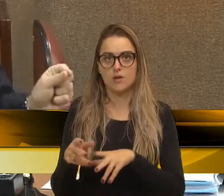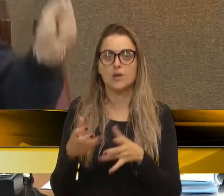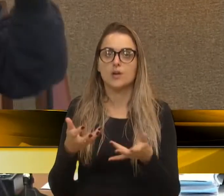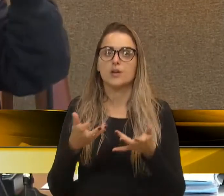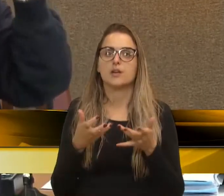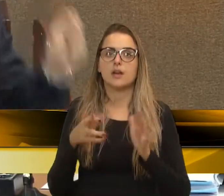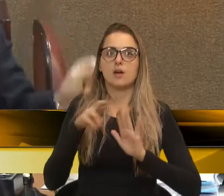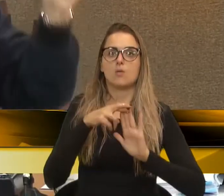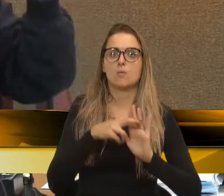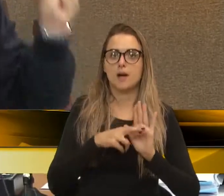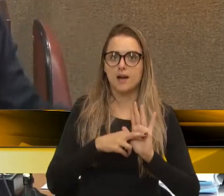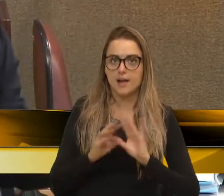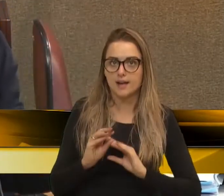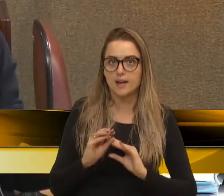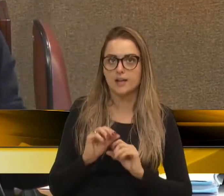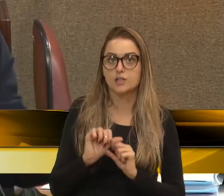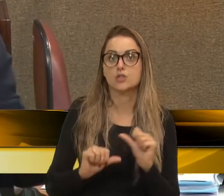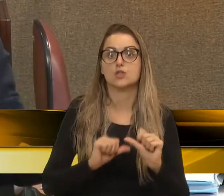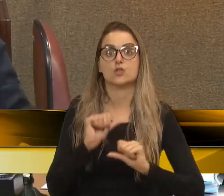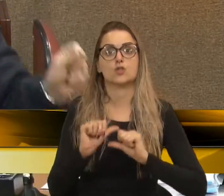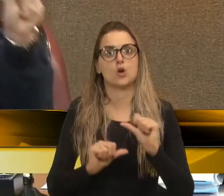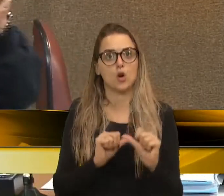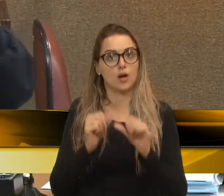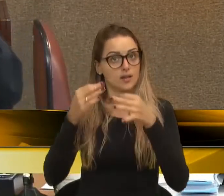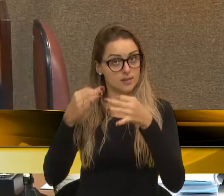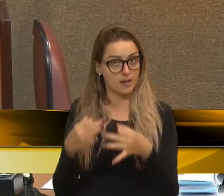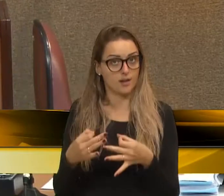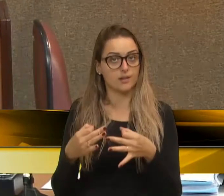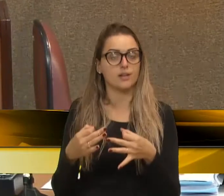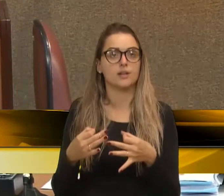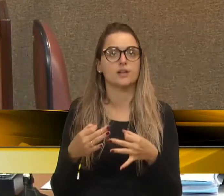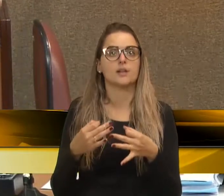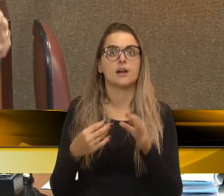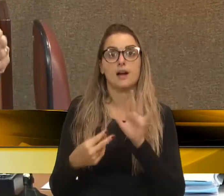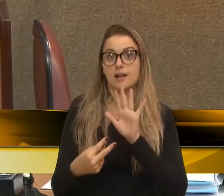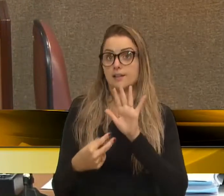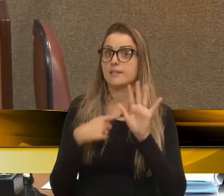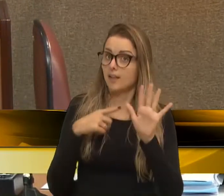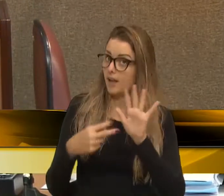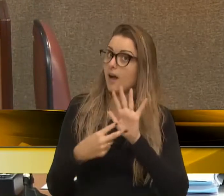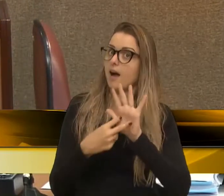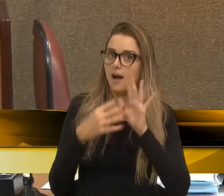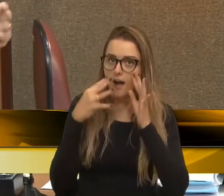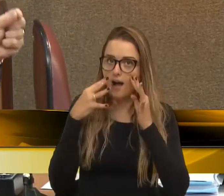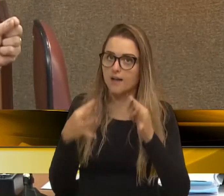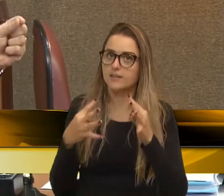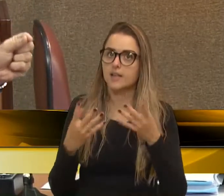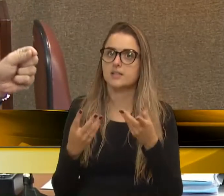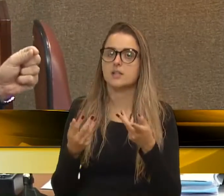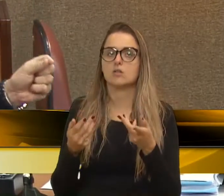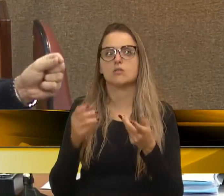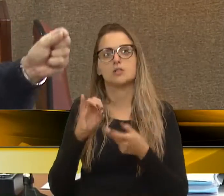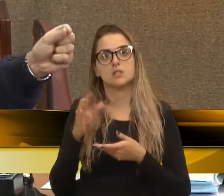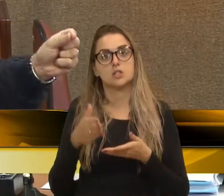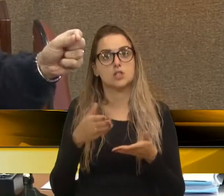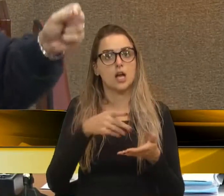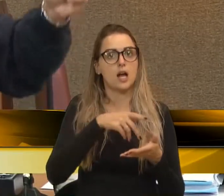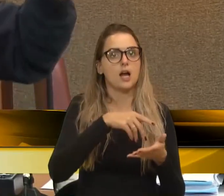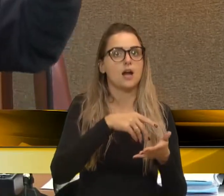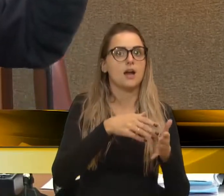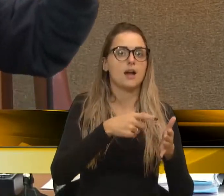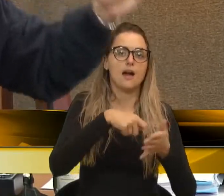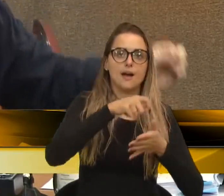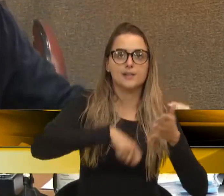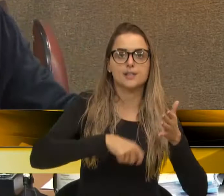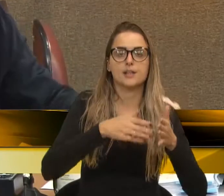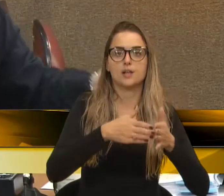uma regra de transição justa, né, atentarmos para aquilo que o senhor falou. Se já foi protocolado algum pedido, né,